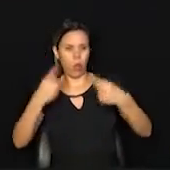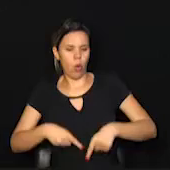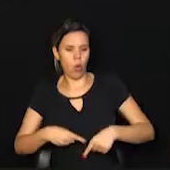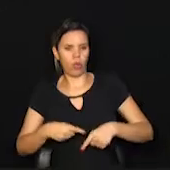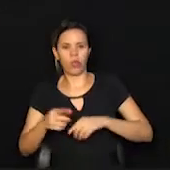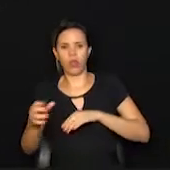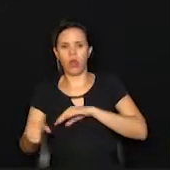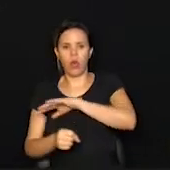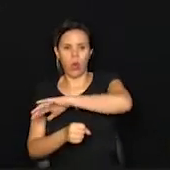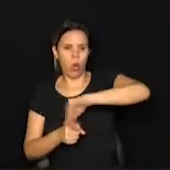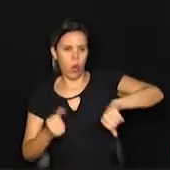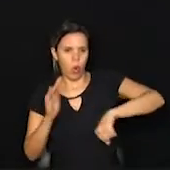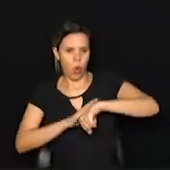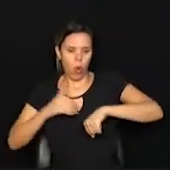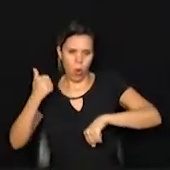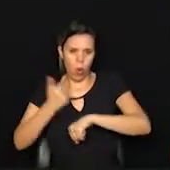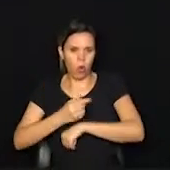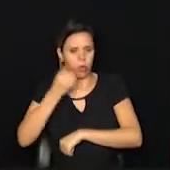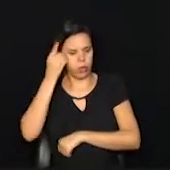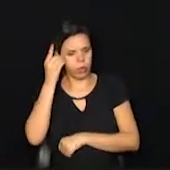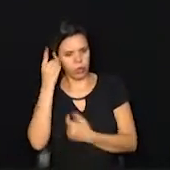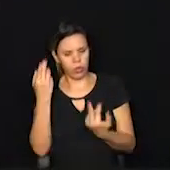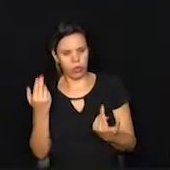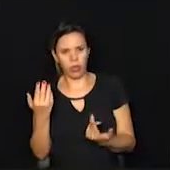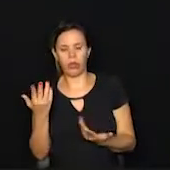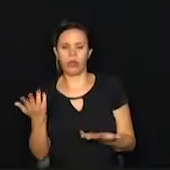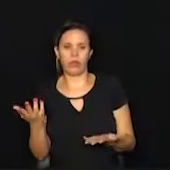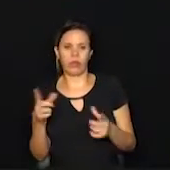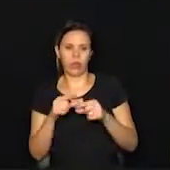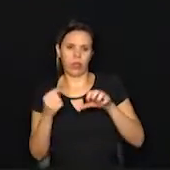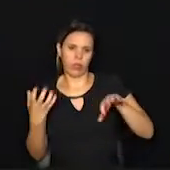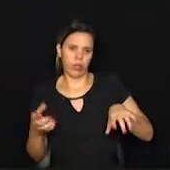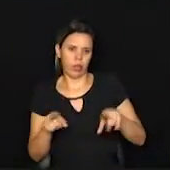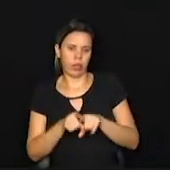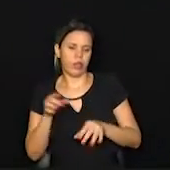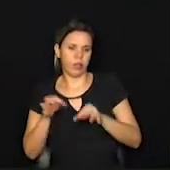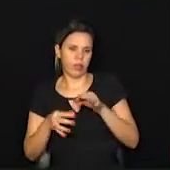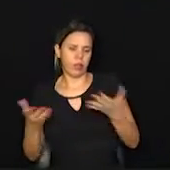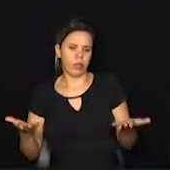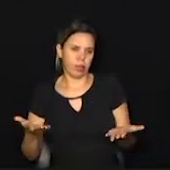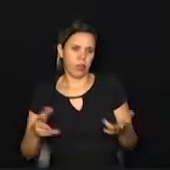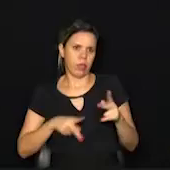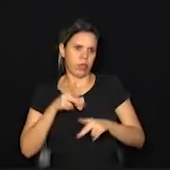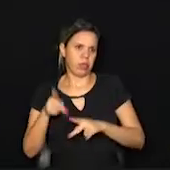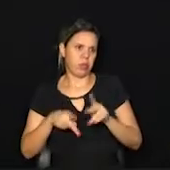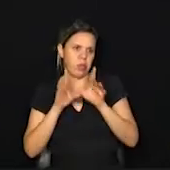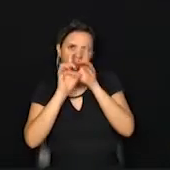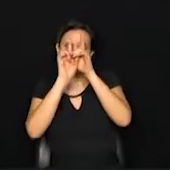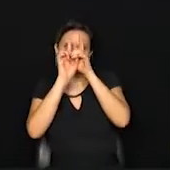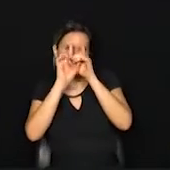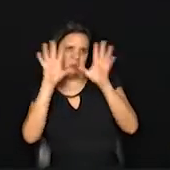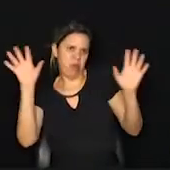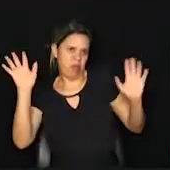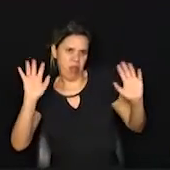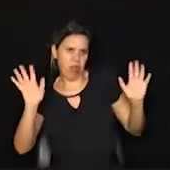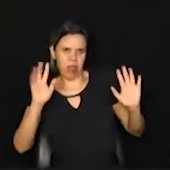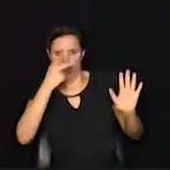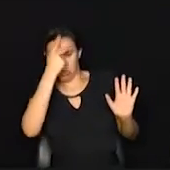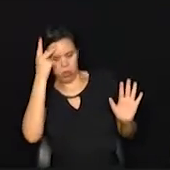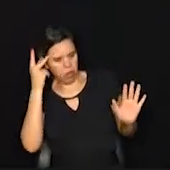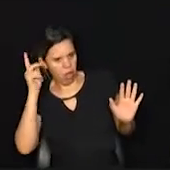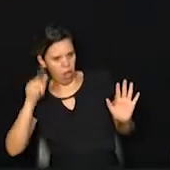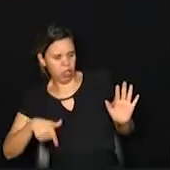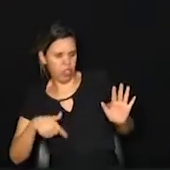avalizado pelo congresso nacional pelo Supremo Tribunal Federal inclusive pelos que agora após um de Democratas né Sempre tem os